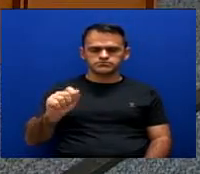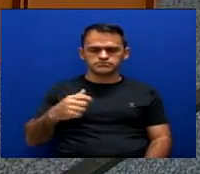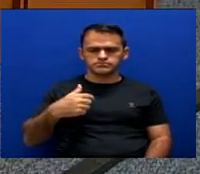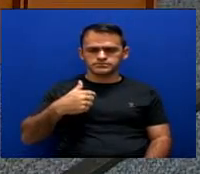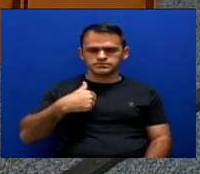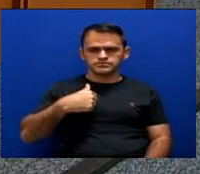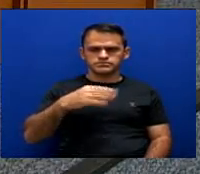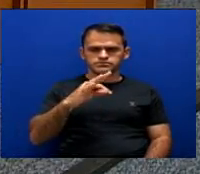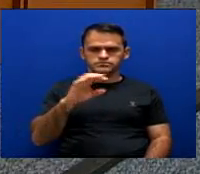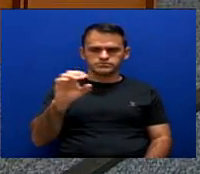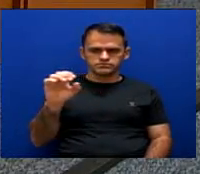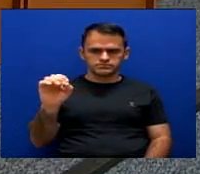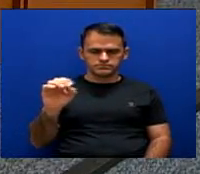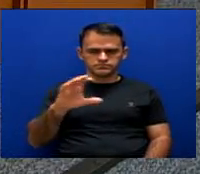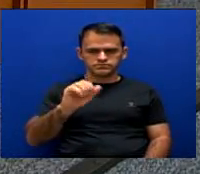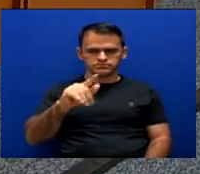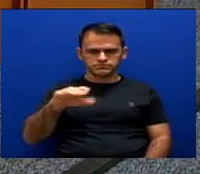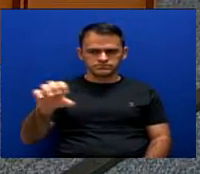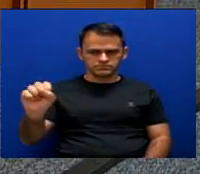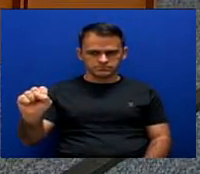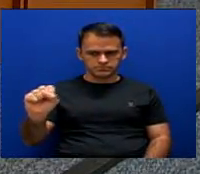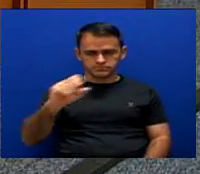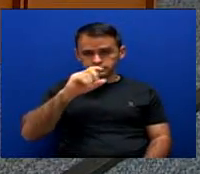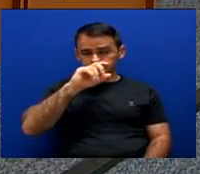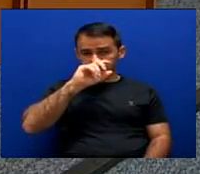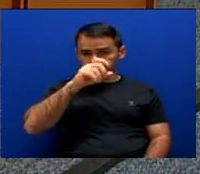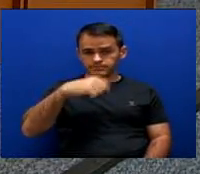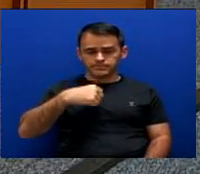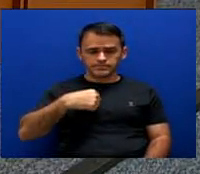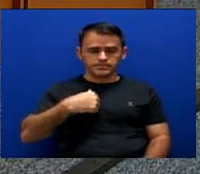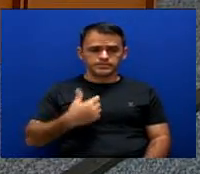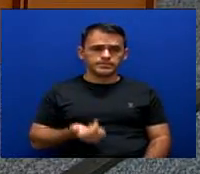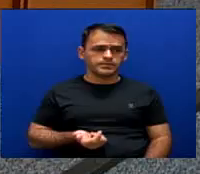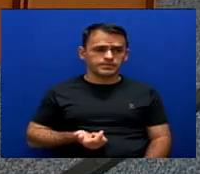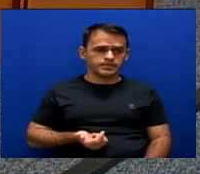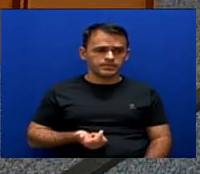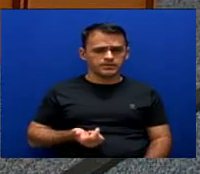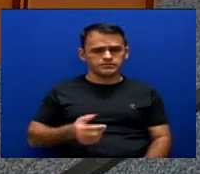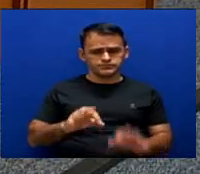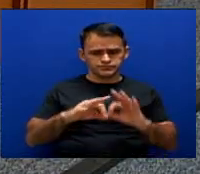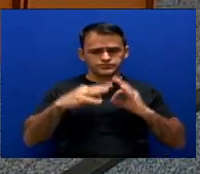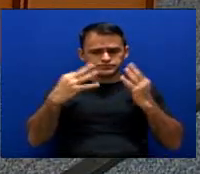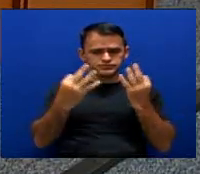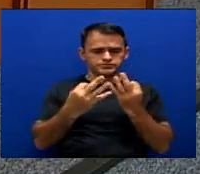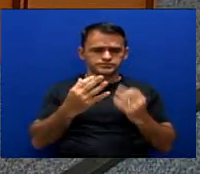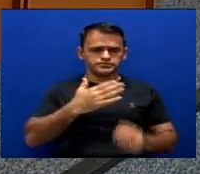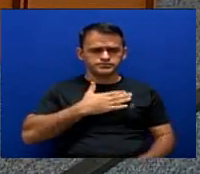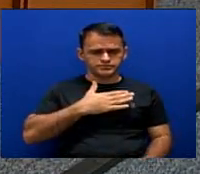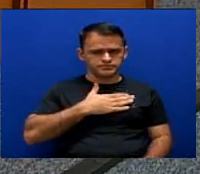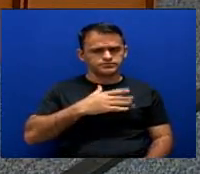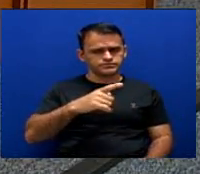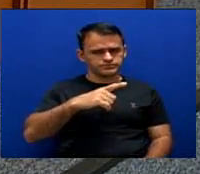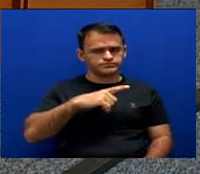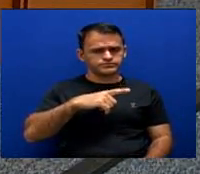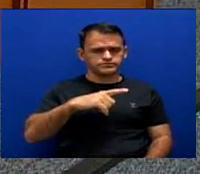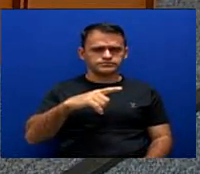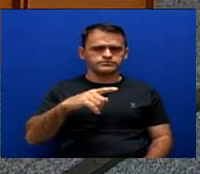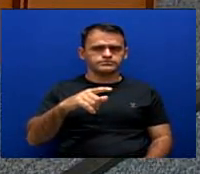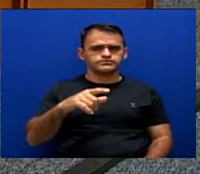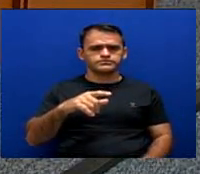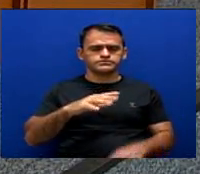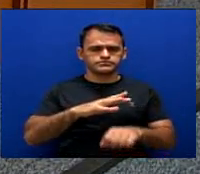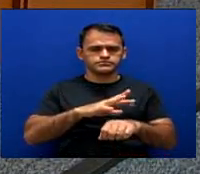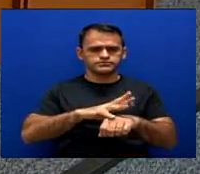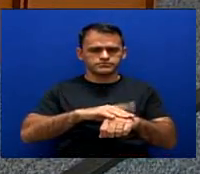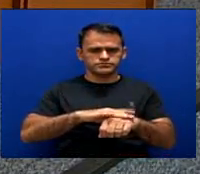terapeuta ocupacional do caps rj e também seus hora de serviço porque algum familiar meu é utilizar serviços tão eu falo aqui